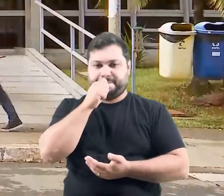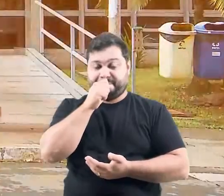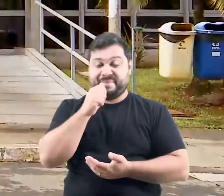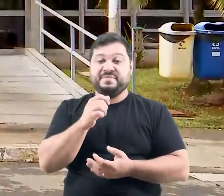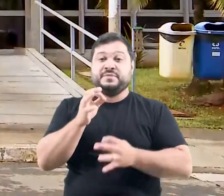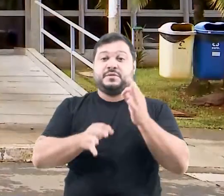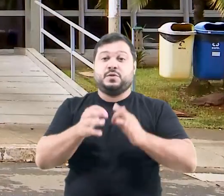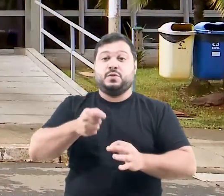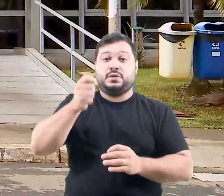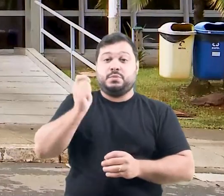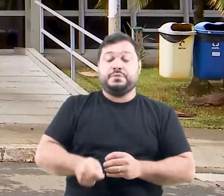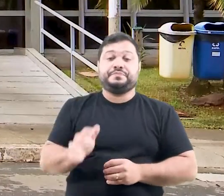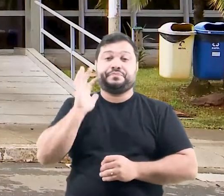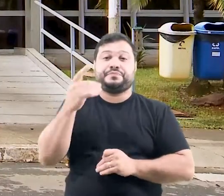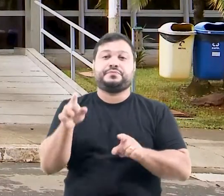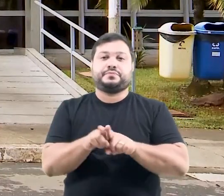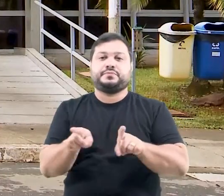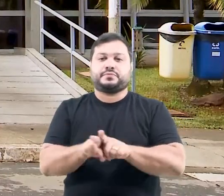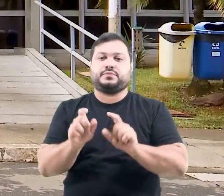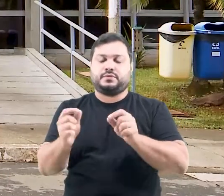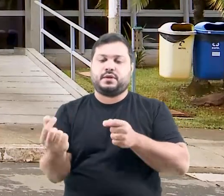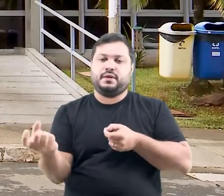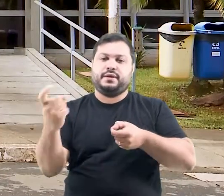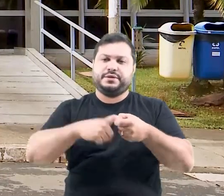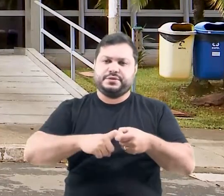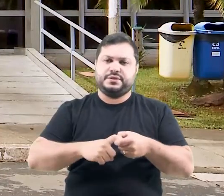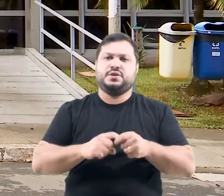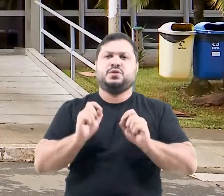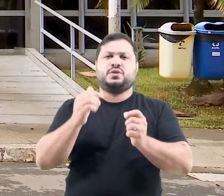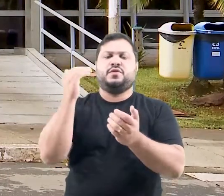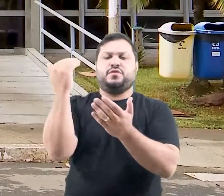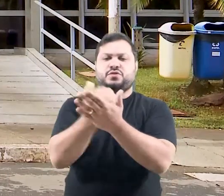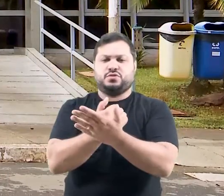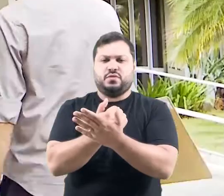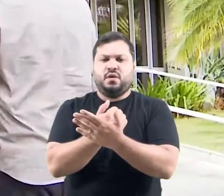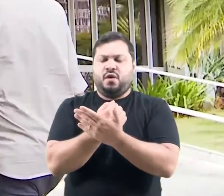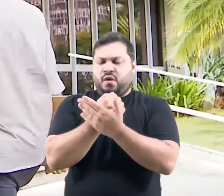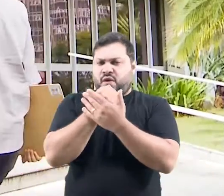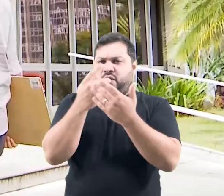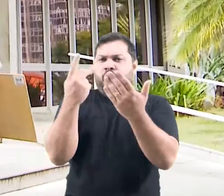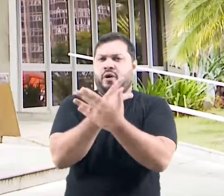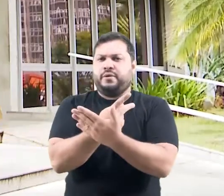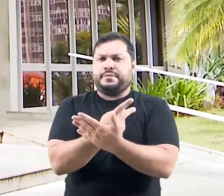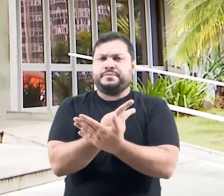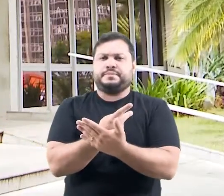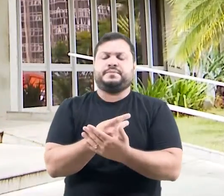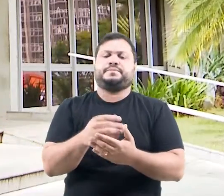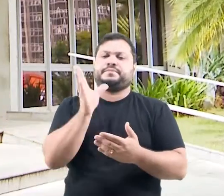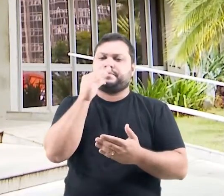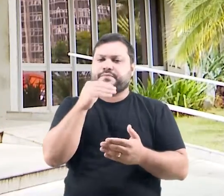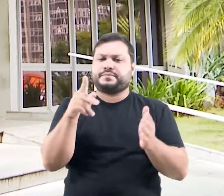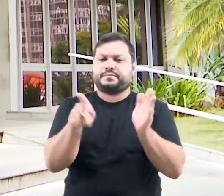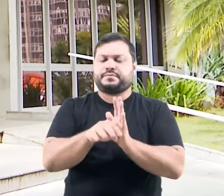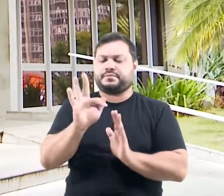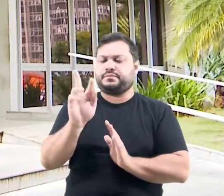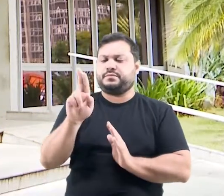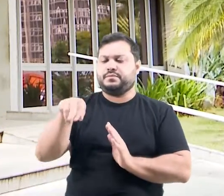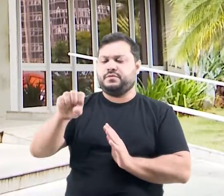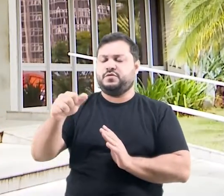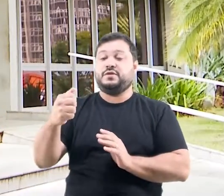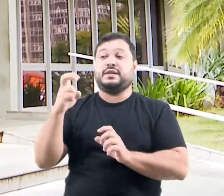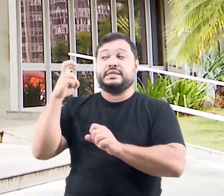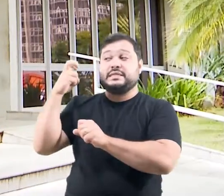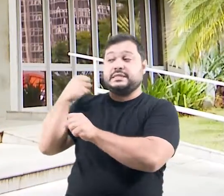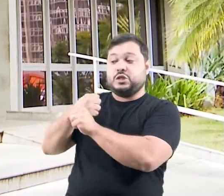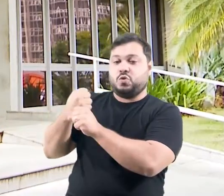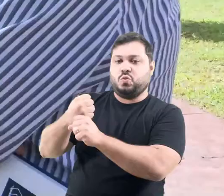legal. O tribunal determinou ainda a restituição do que foi descontado indevidamente dos servidores da FUNASA nos